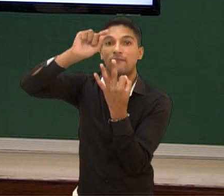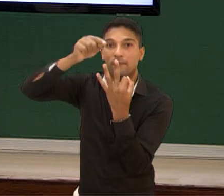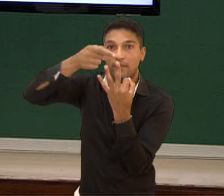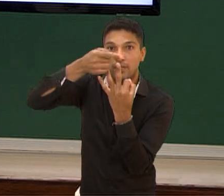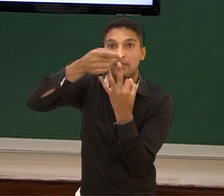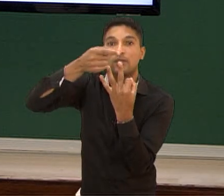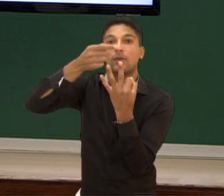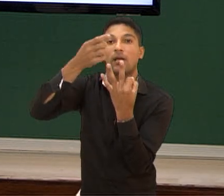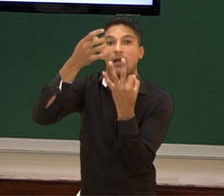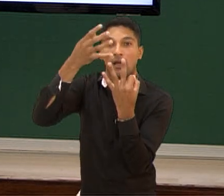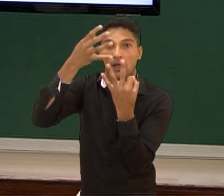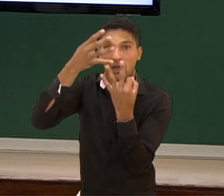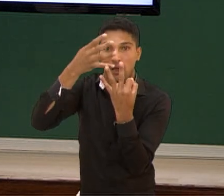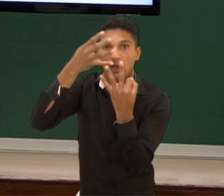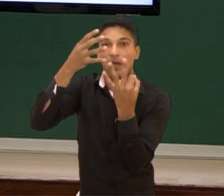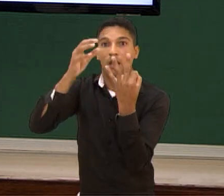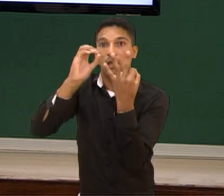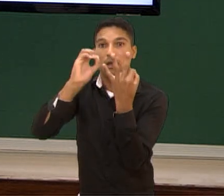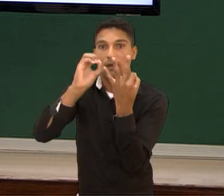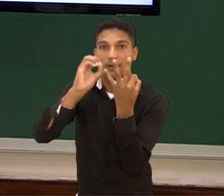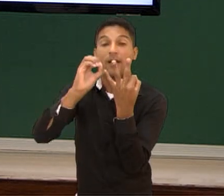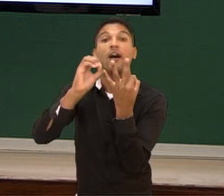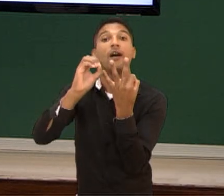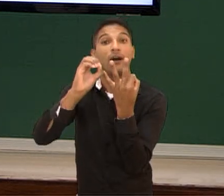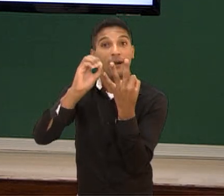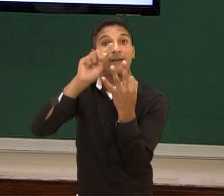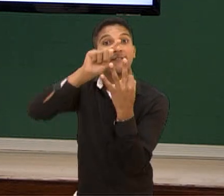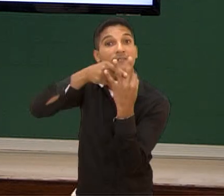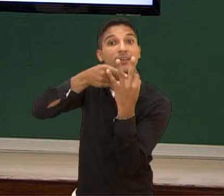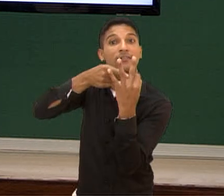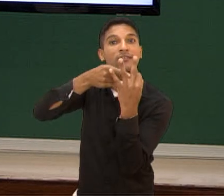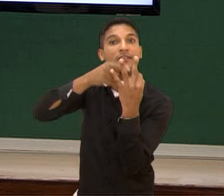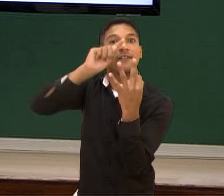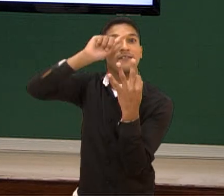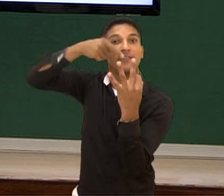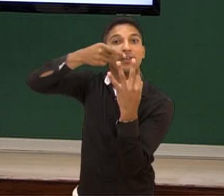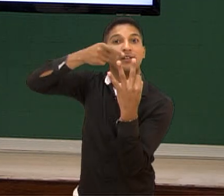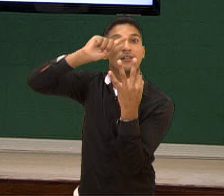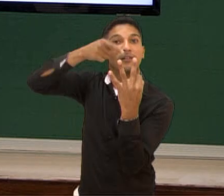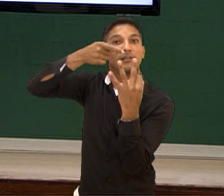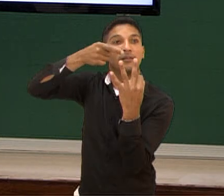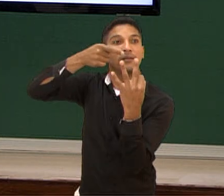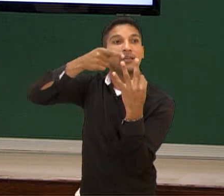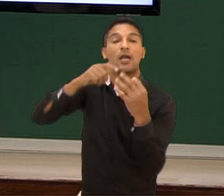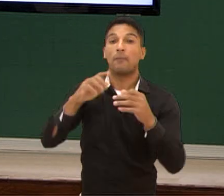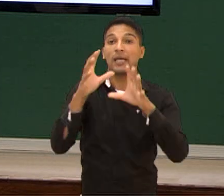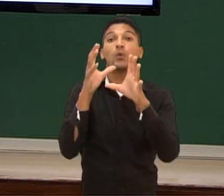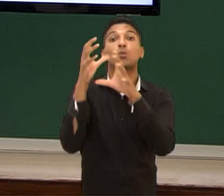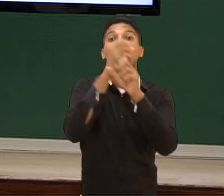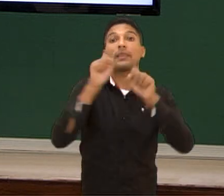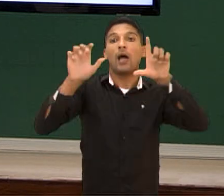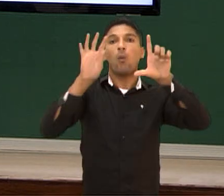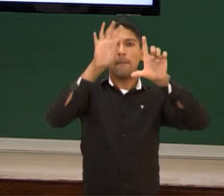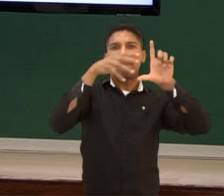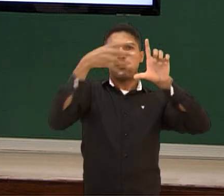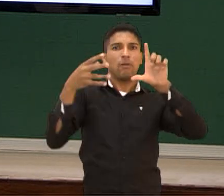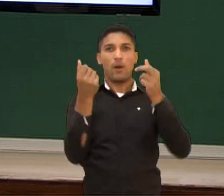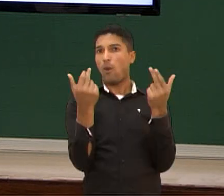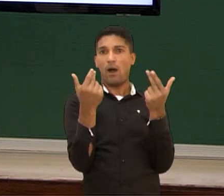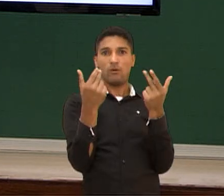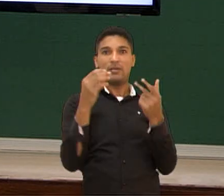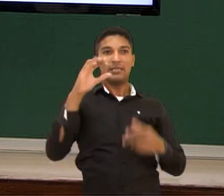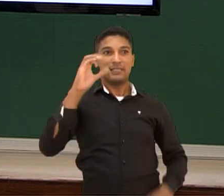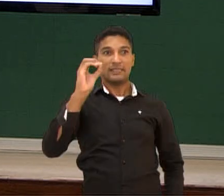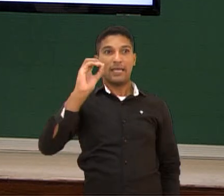a representação de um todo ela não mudou. Ela continua tendo a mesma representatividade, entenderam? Então, percebam que se eu tenho